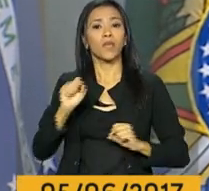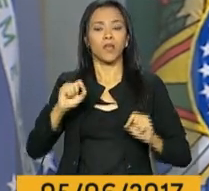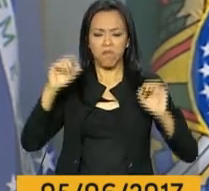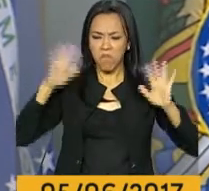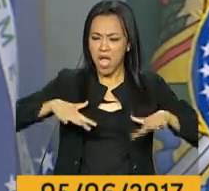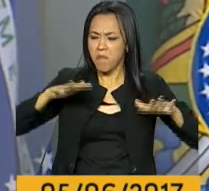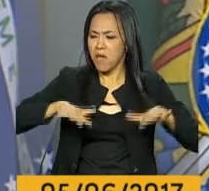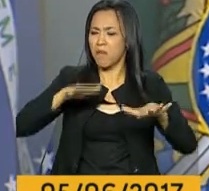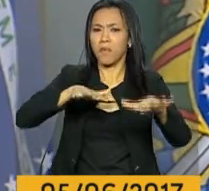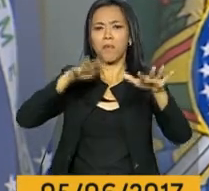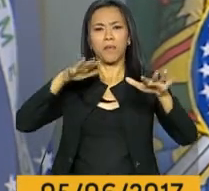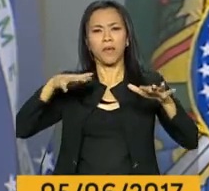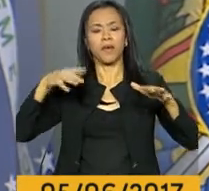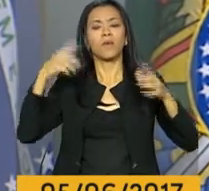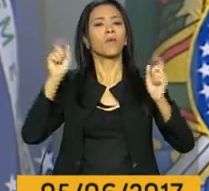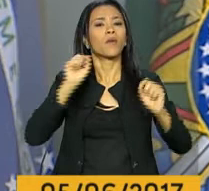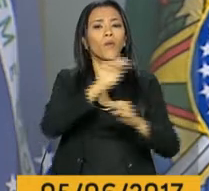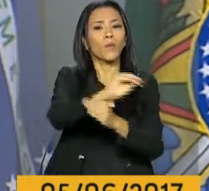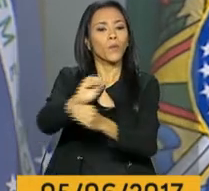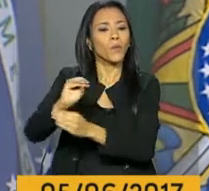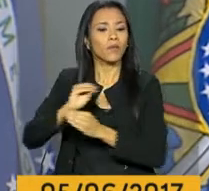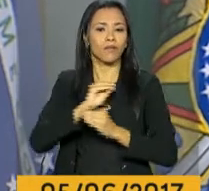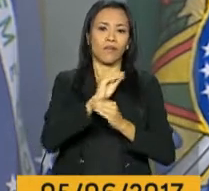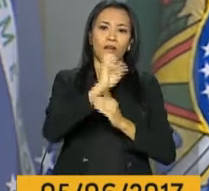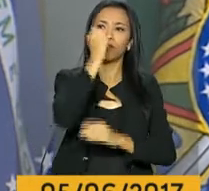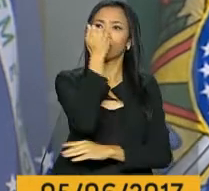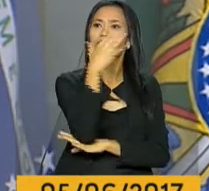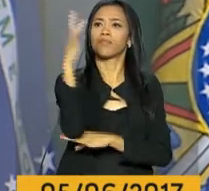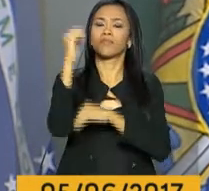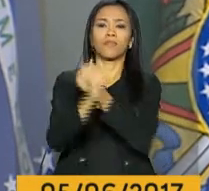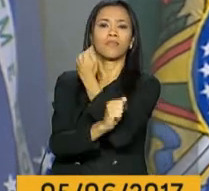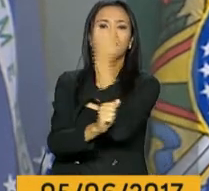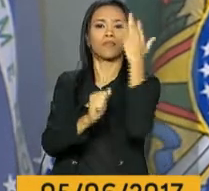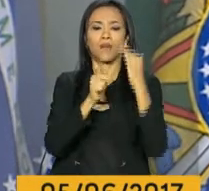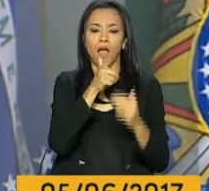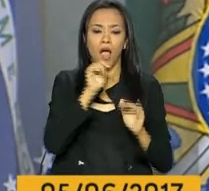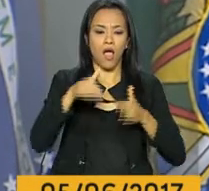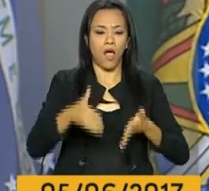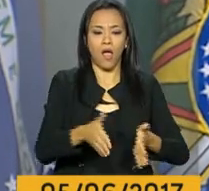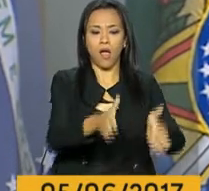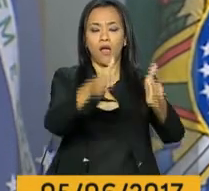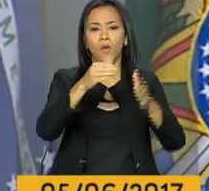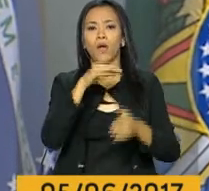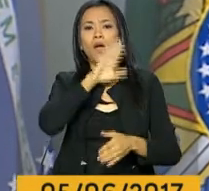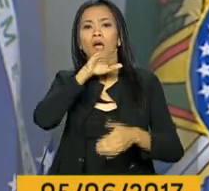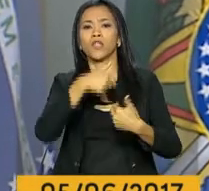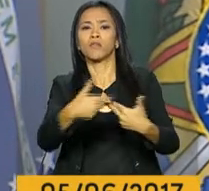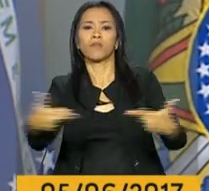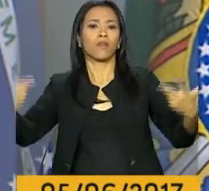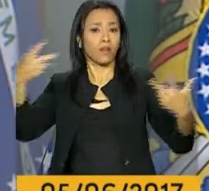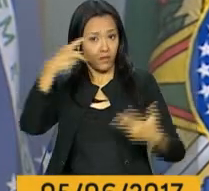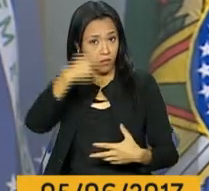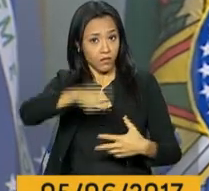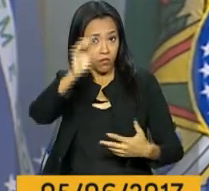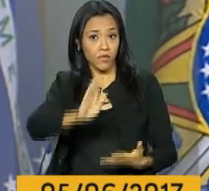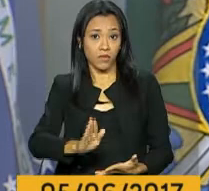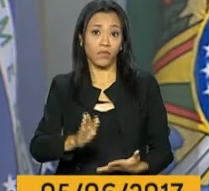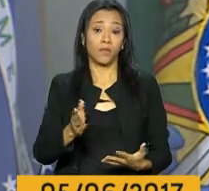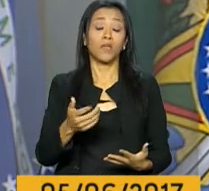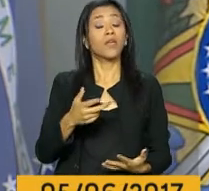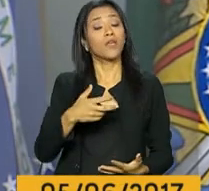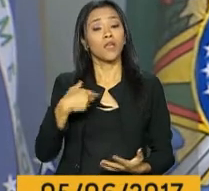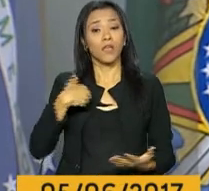do meio ambiente nosso país nós estamos por isso mesmo reiterando hoje o firme apoio do